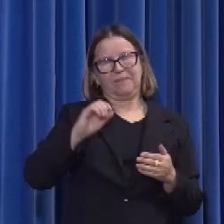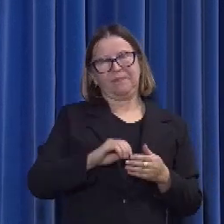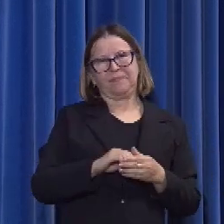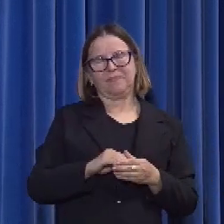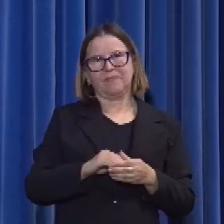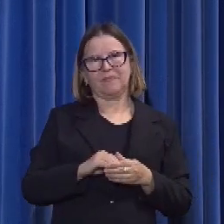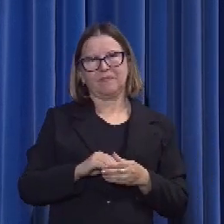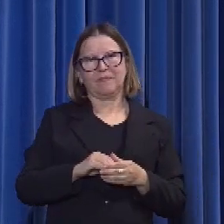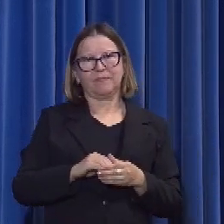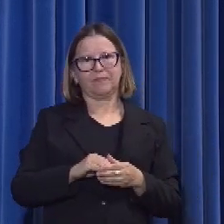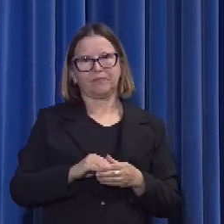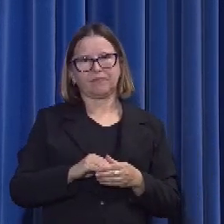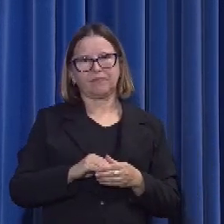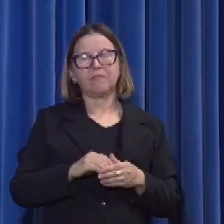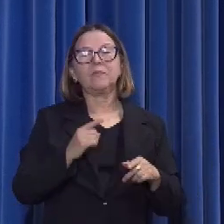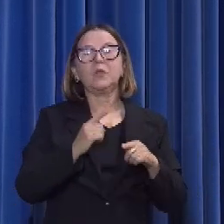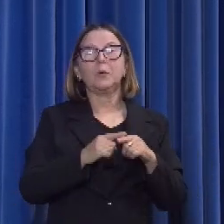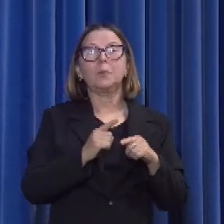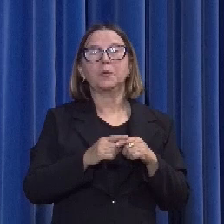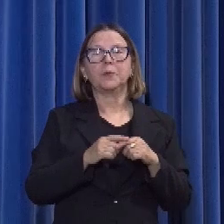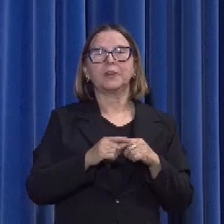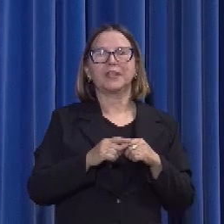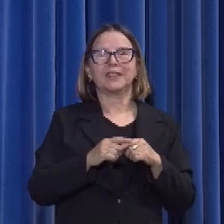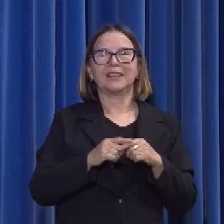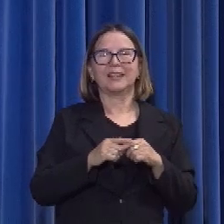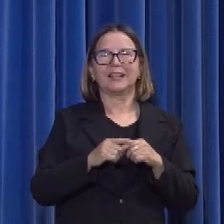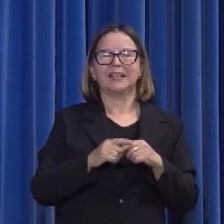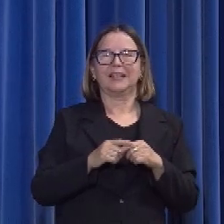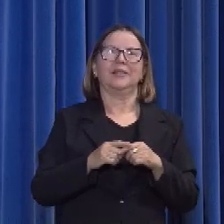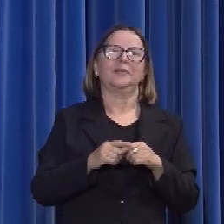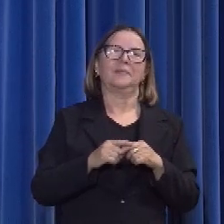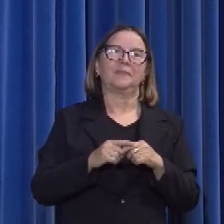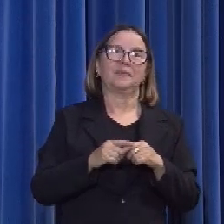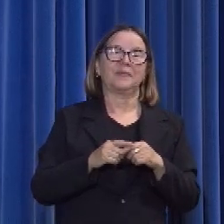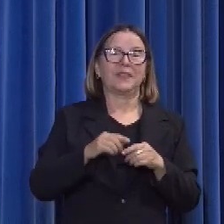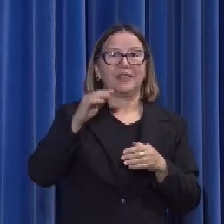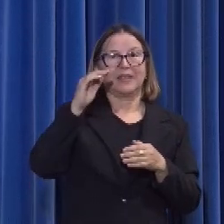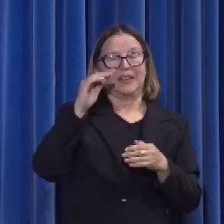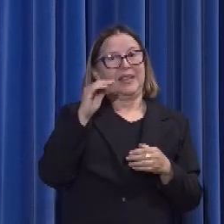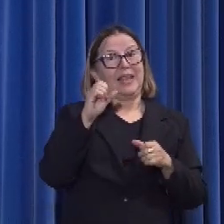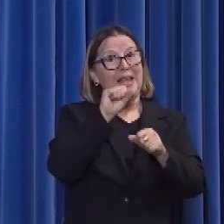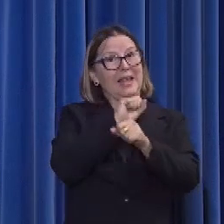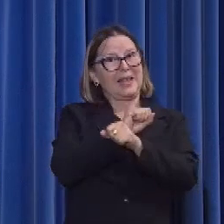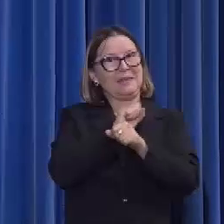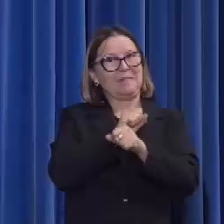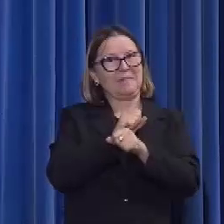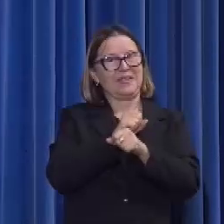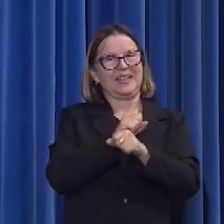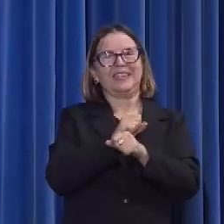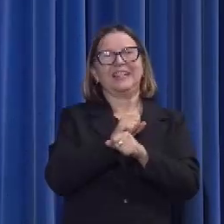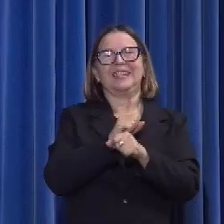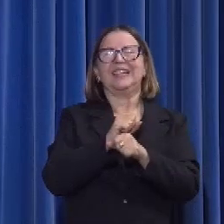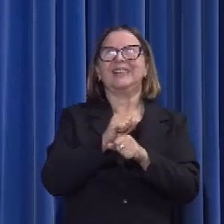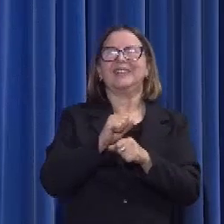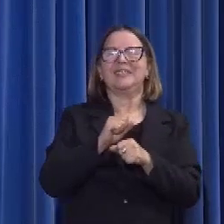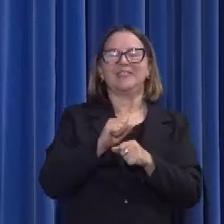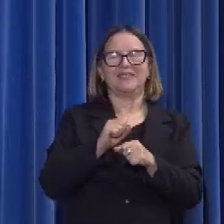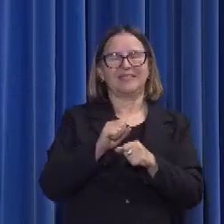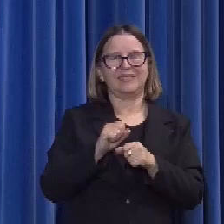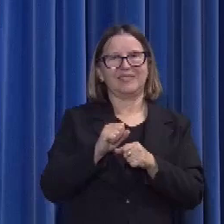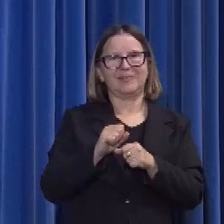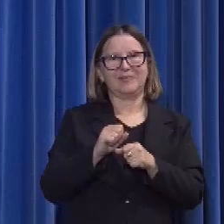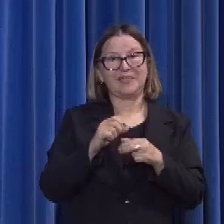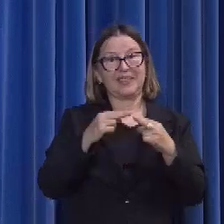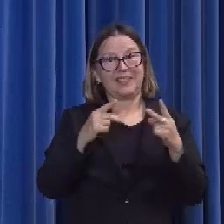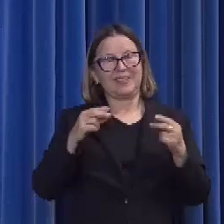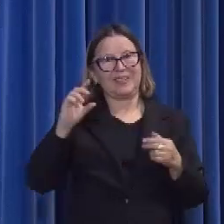porque contemplava o galardão, preferindo ser maltratado junto com o povo de Deus, a usufruir